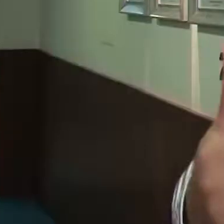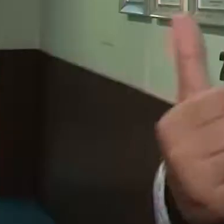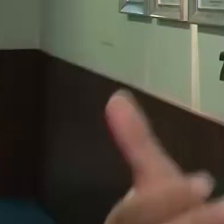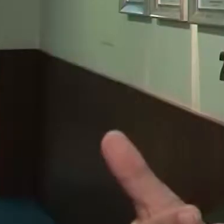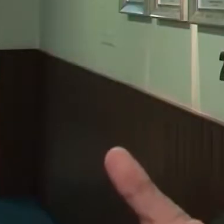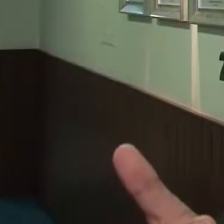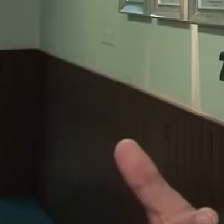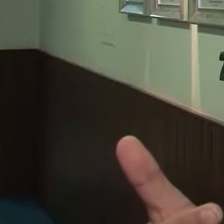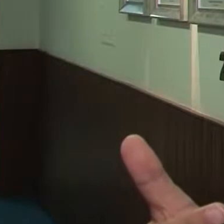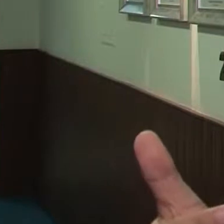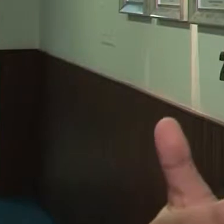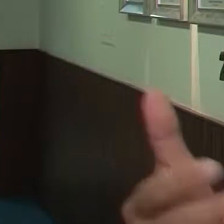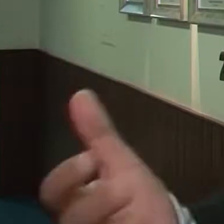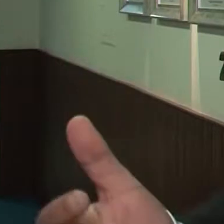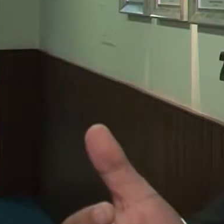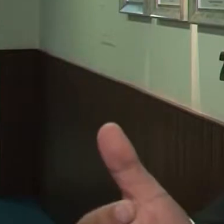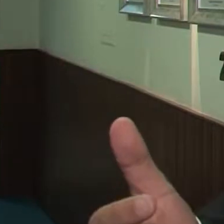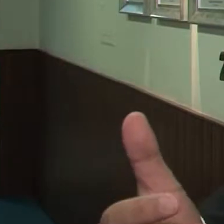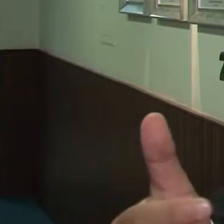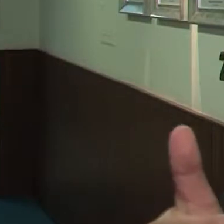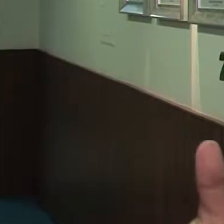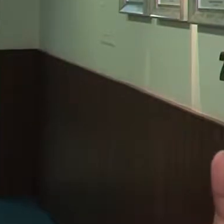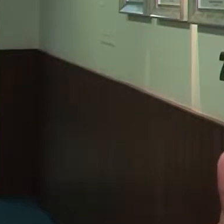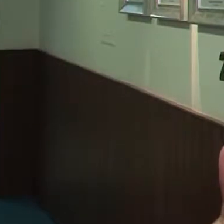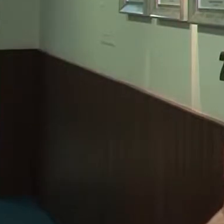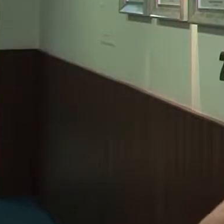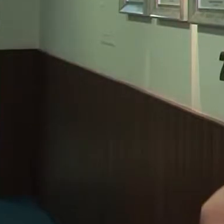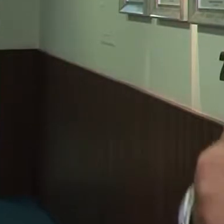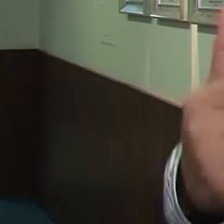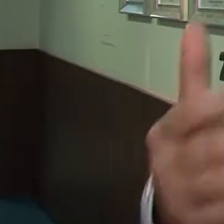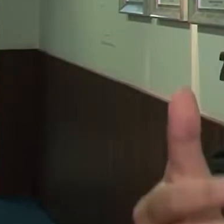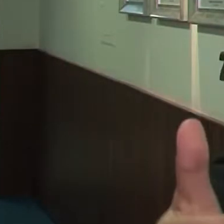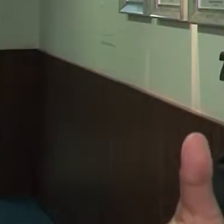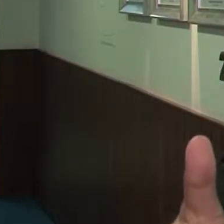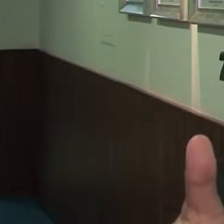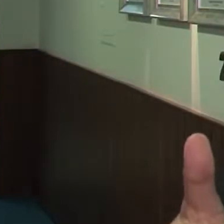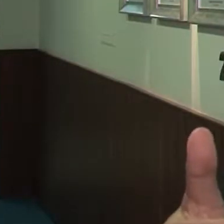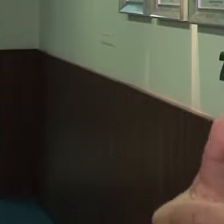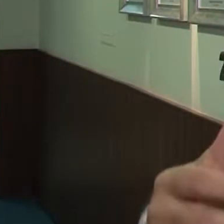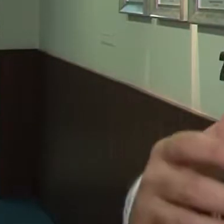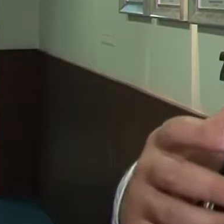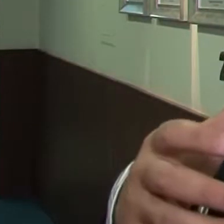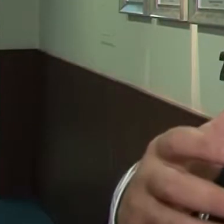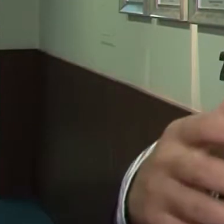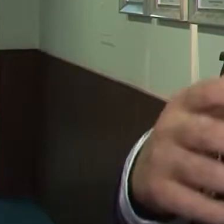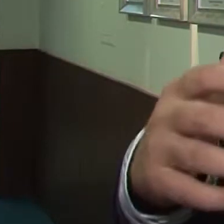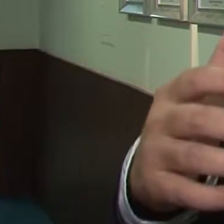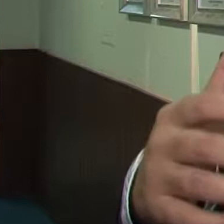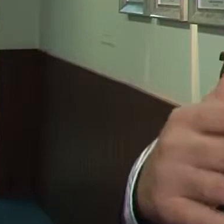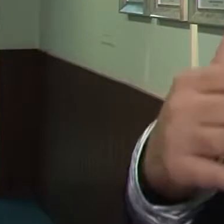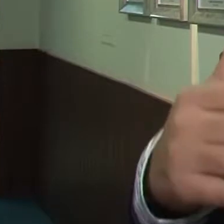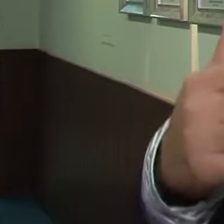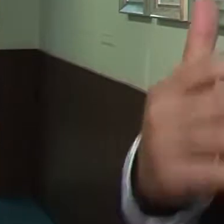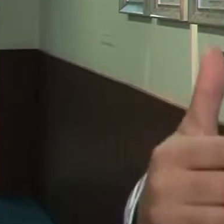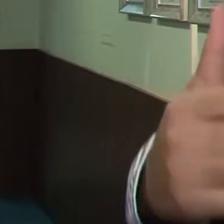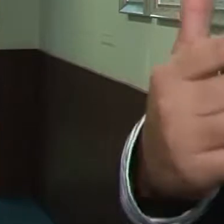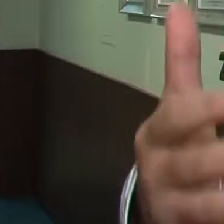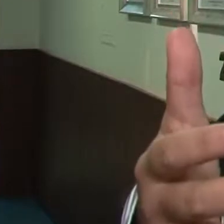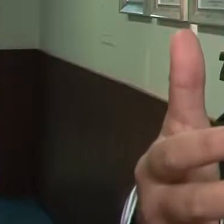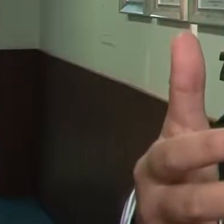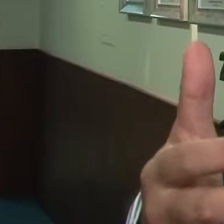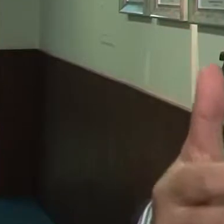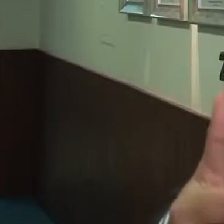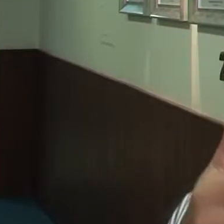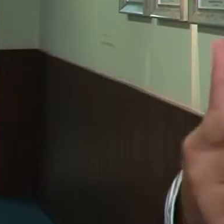É uma mudança muito grande na cidade de Fortaleza. A dinamicidade, a tecnologia, a evolução, a rapidez com que